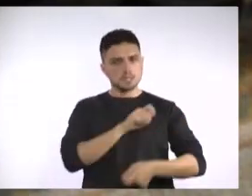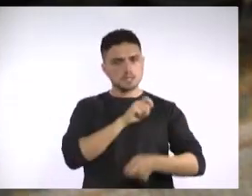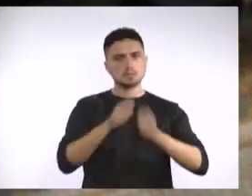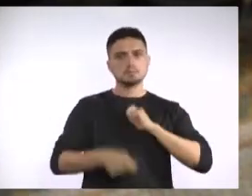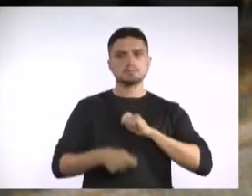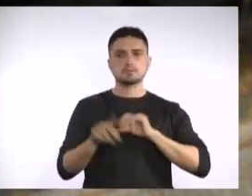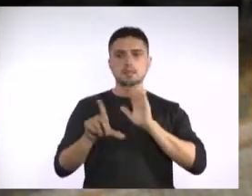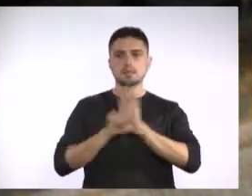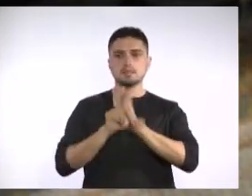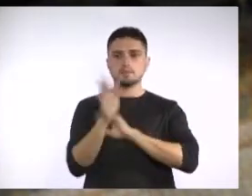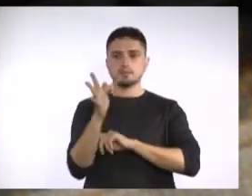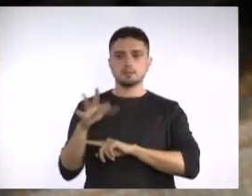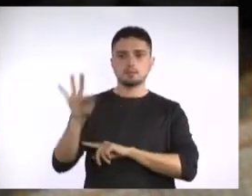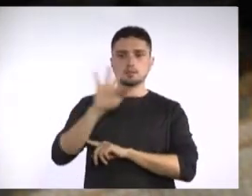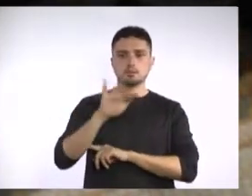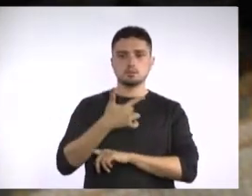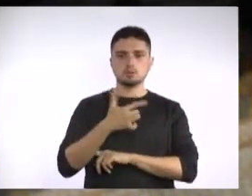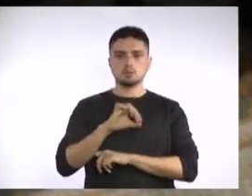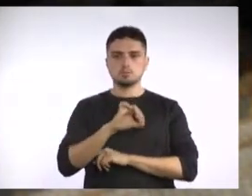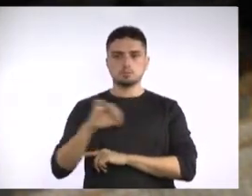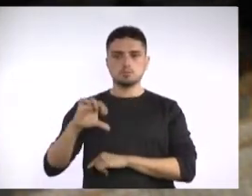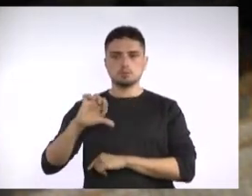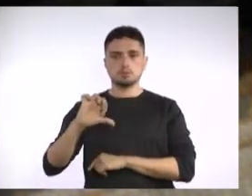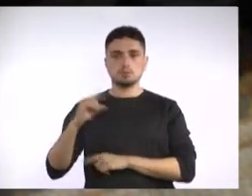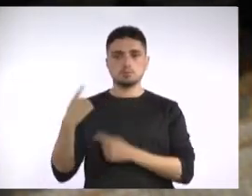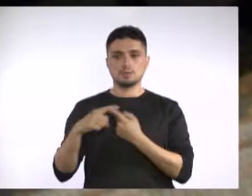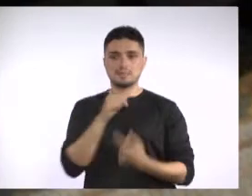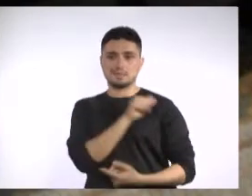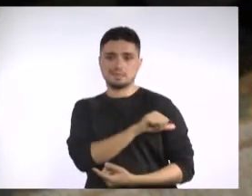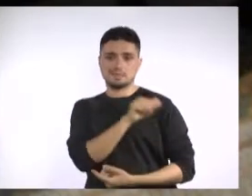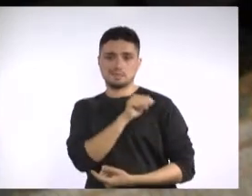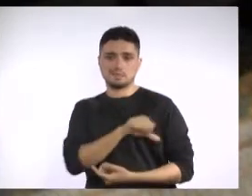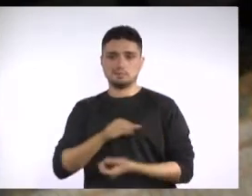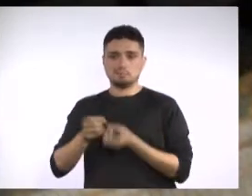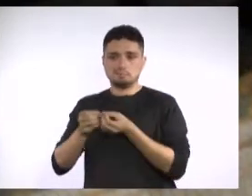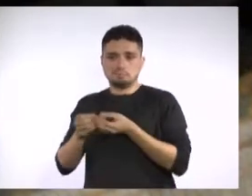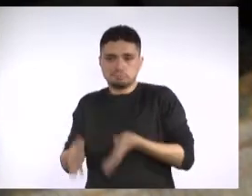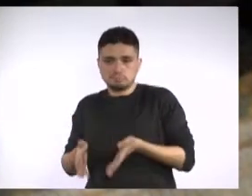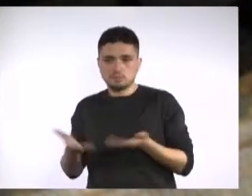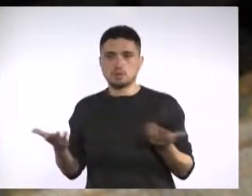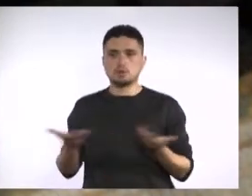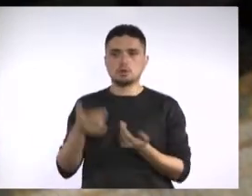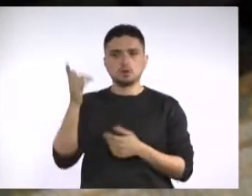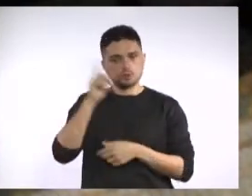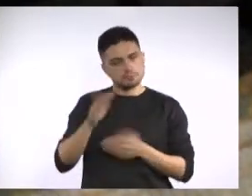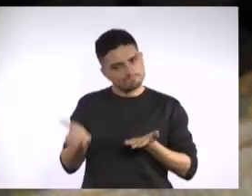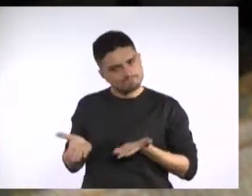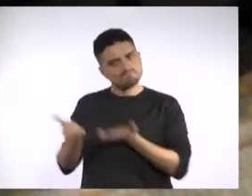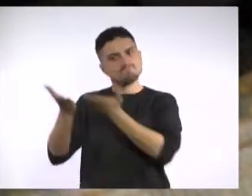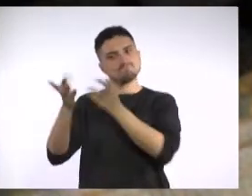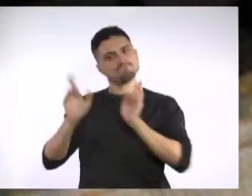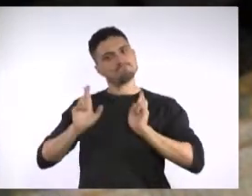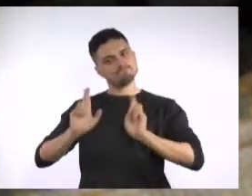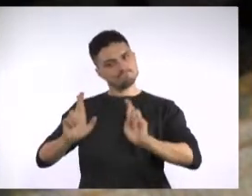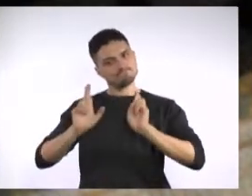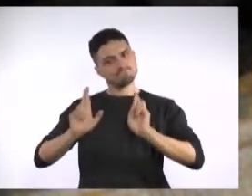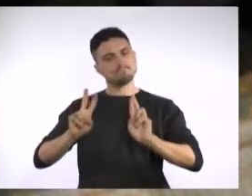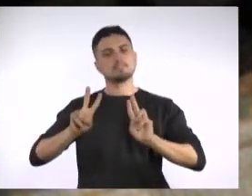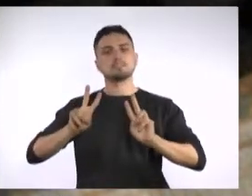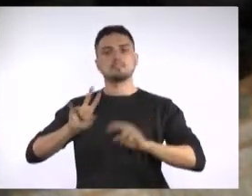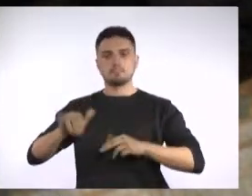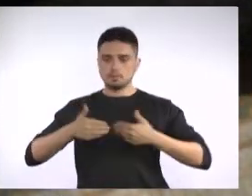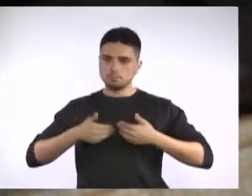de 2009, que o Rio de Janeiro estava defasado, e agora, com esse projeto aqui, a gente acredita que as coisas vão entrar no eixo e com a